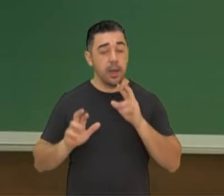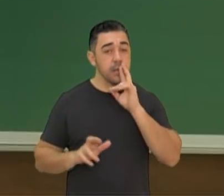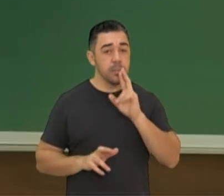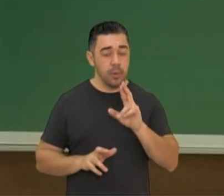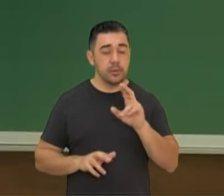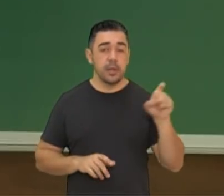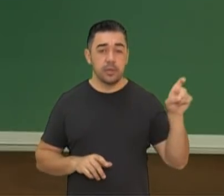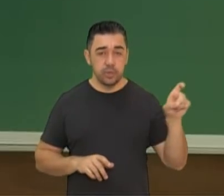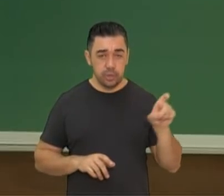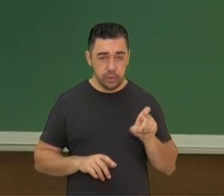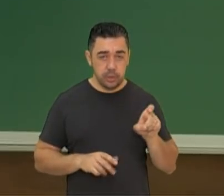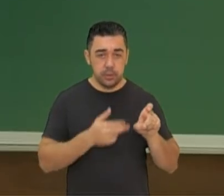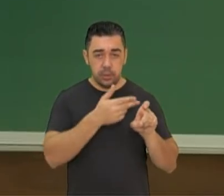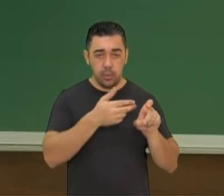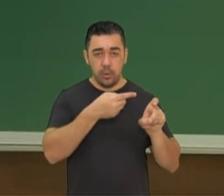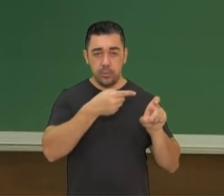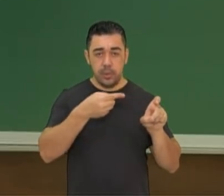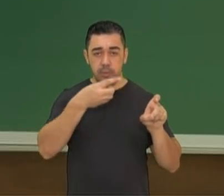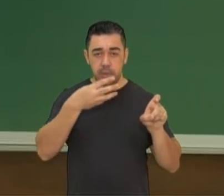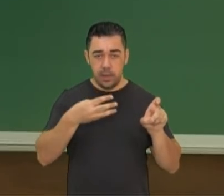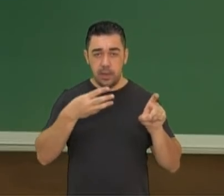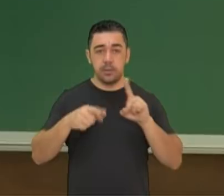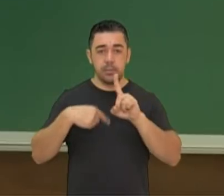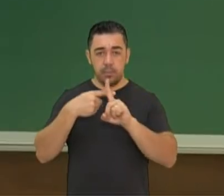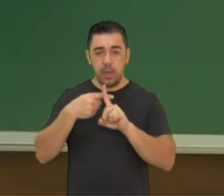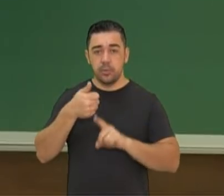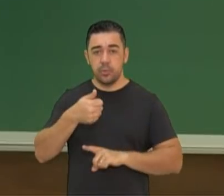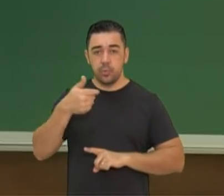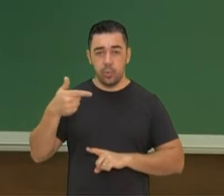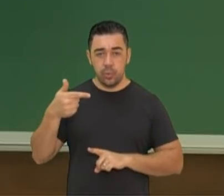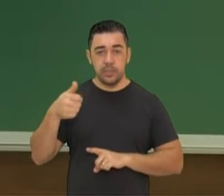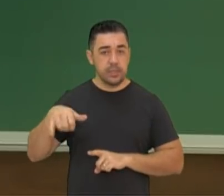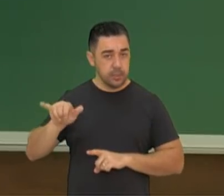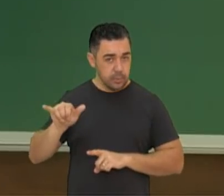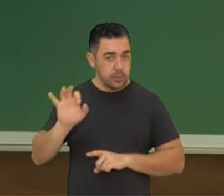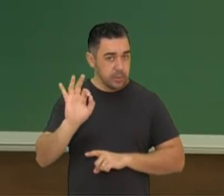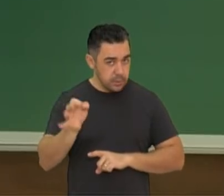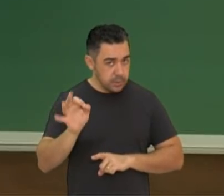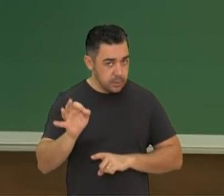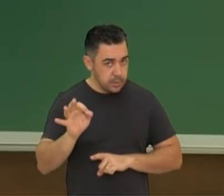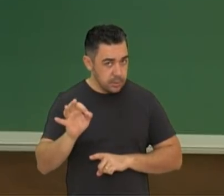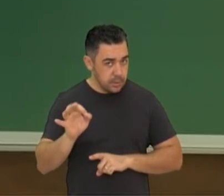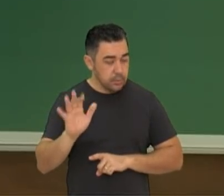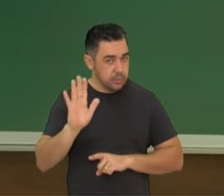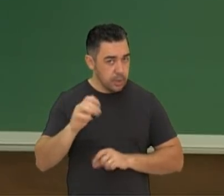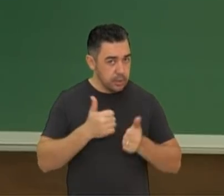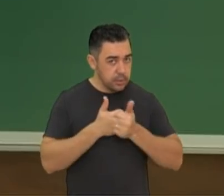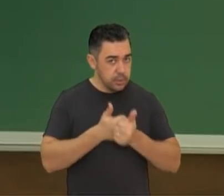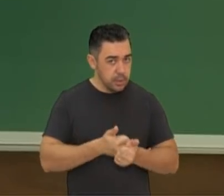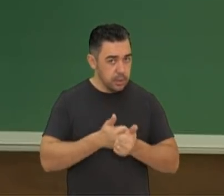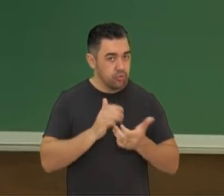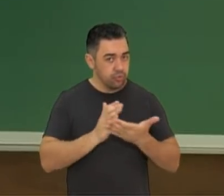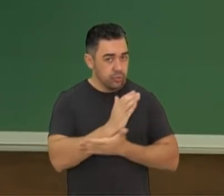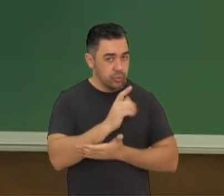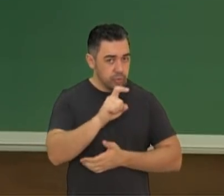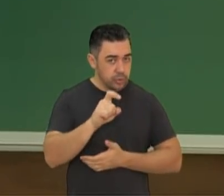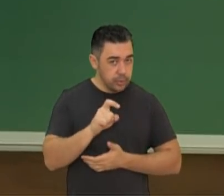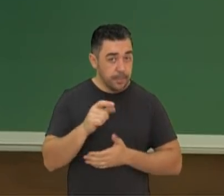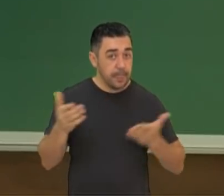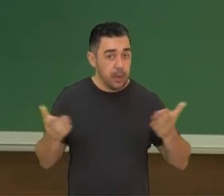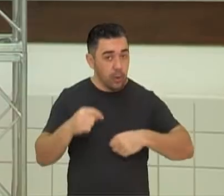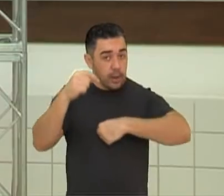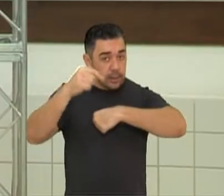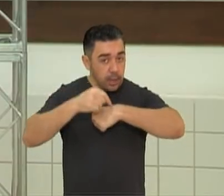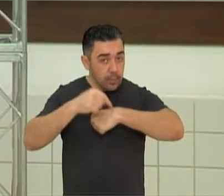resposta dessa equação é o quê? Menos 3 mais 12y. Tá? Resolvido em função de x. Tudo bem? Agora eu vou te